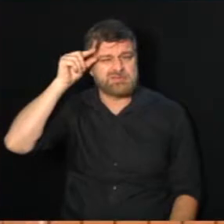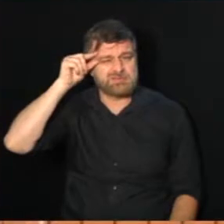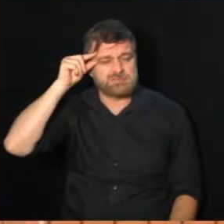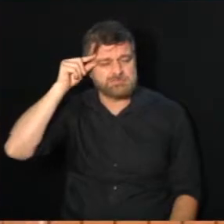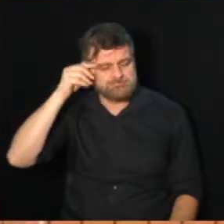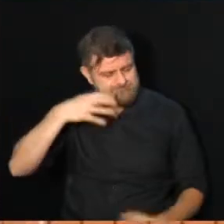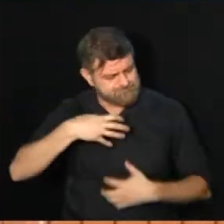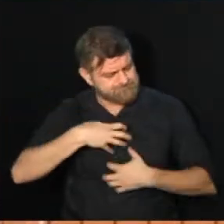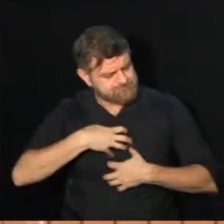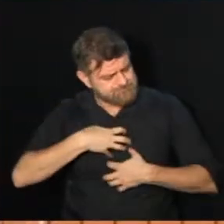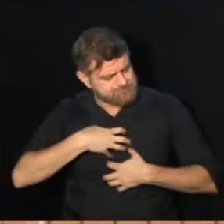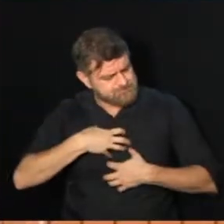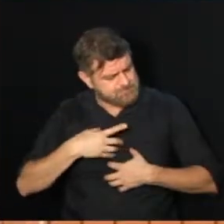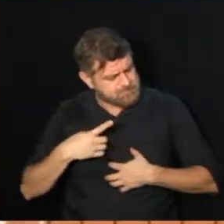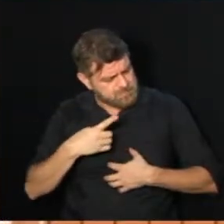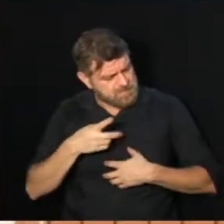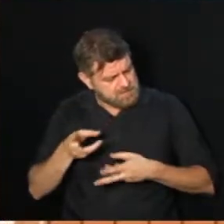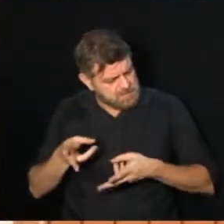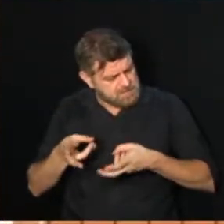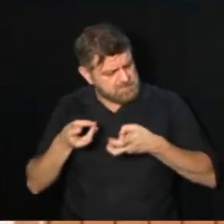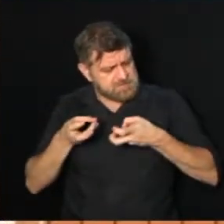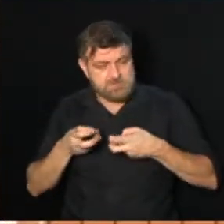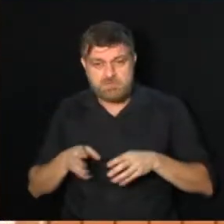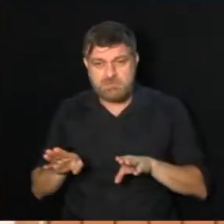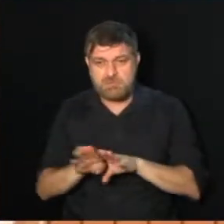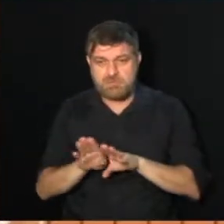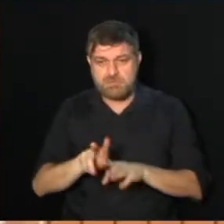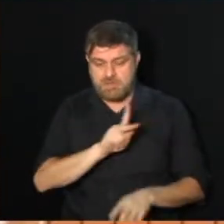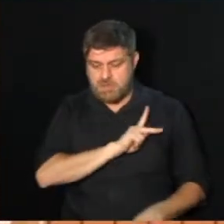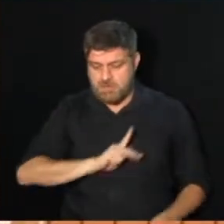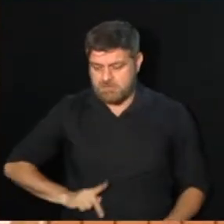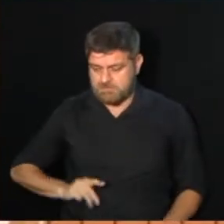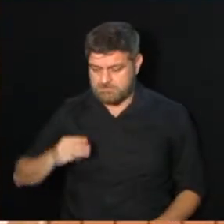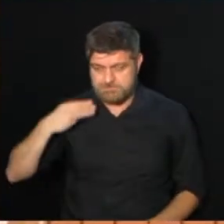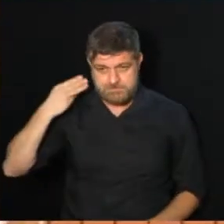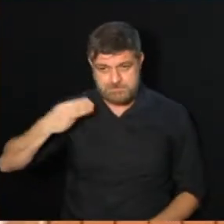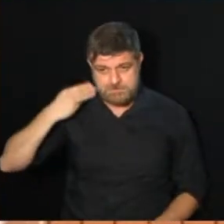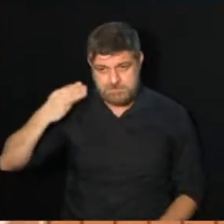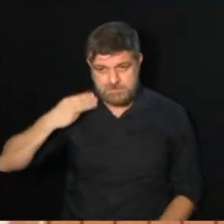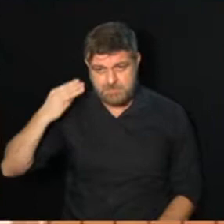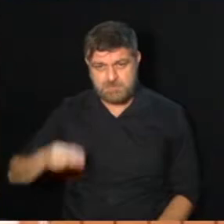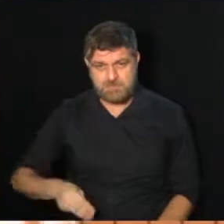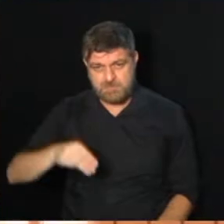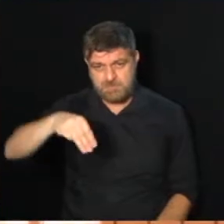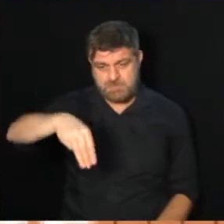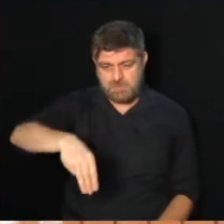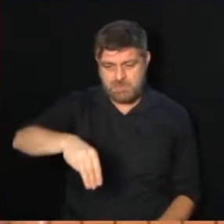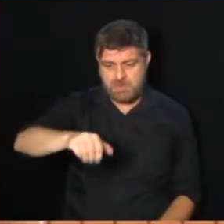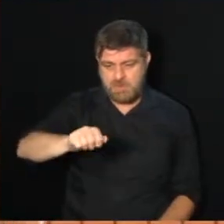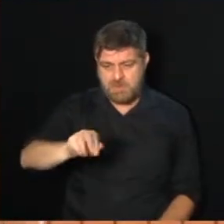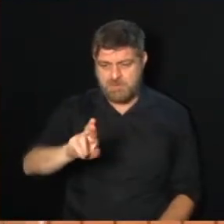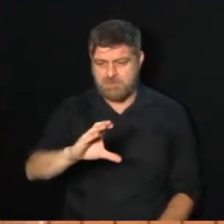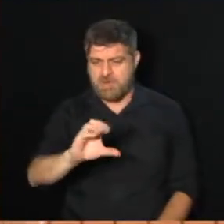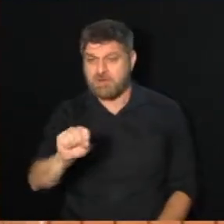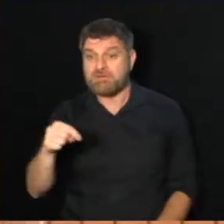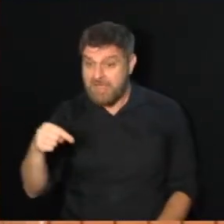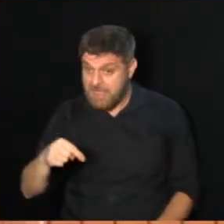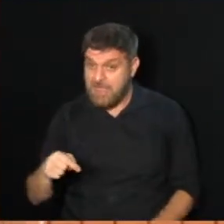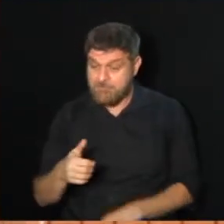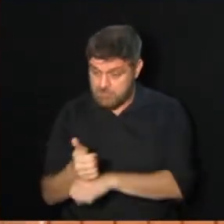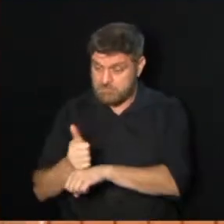Jonas Donizete, graças à sensibilidade do presidente dessa casa, Dr. Marcos Bernardelli, também